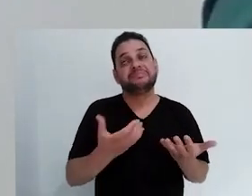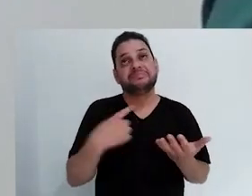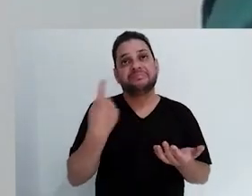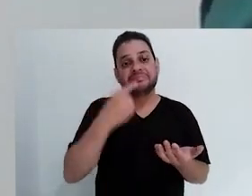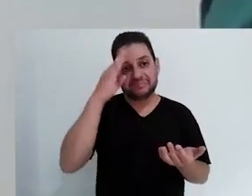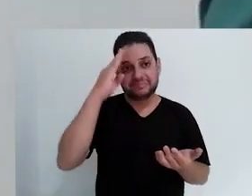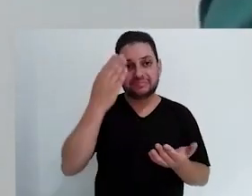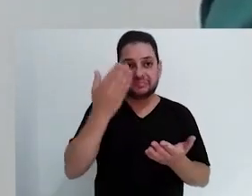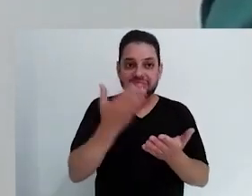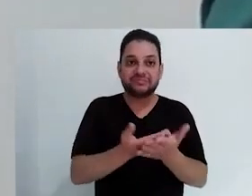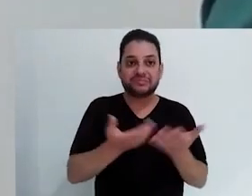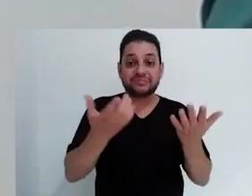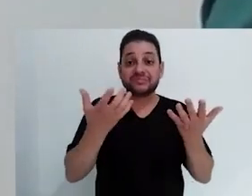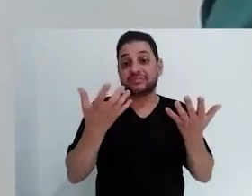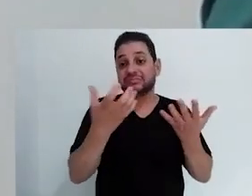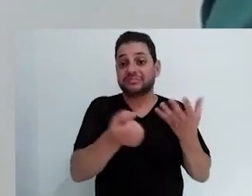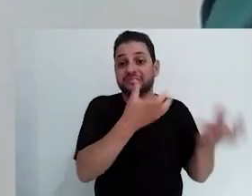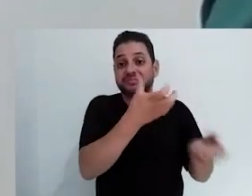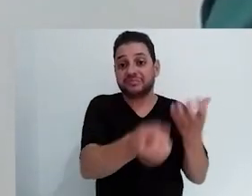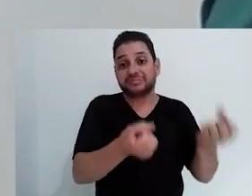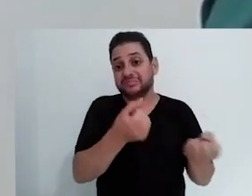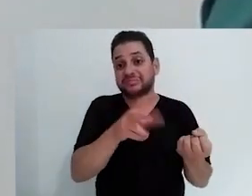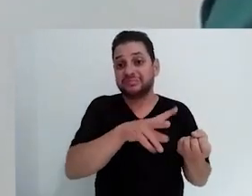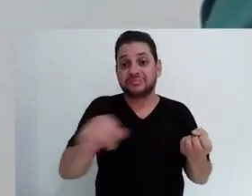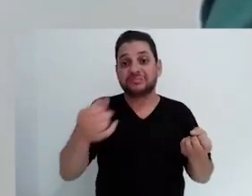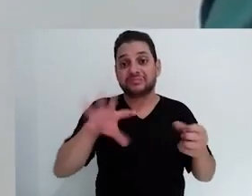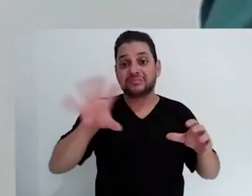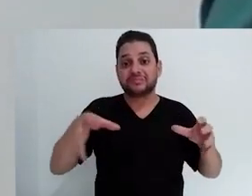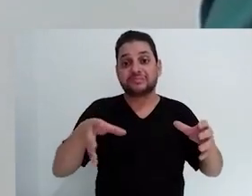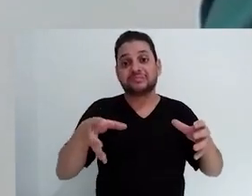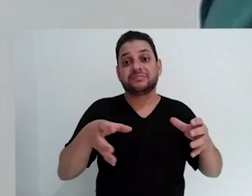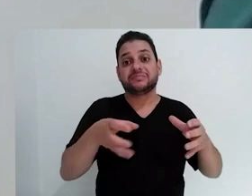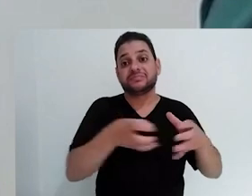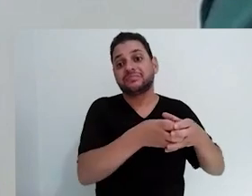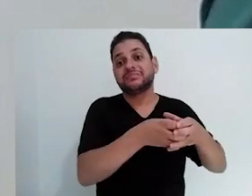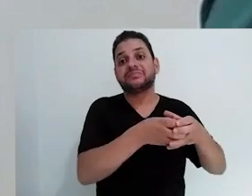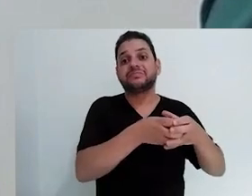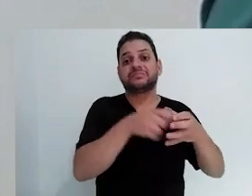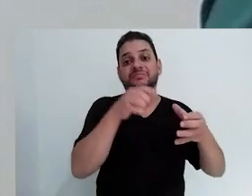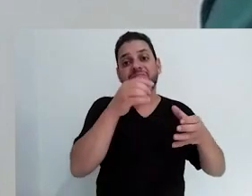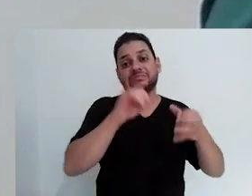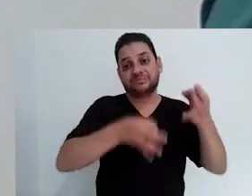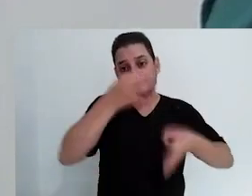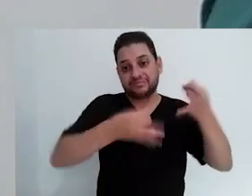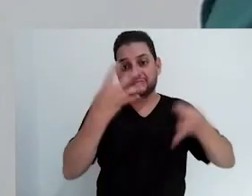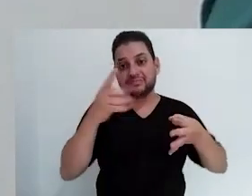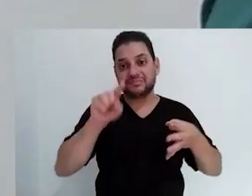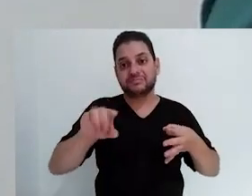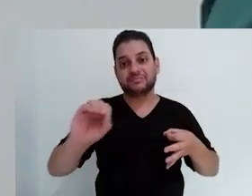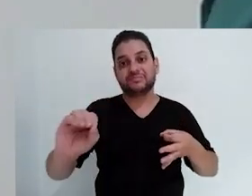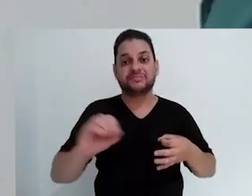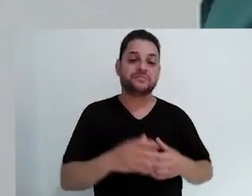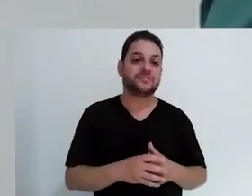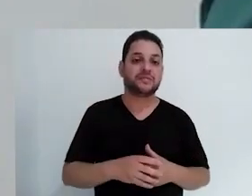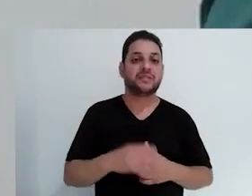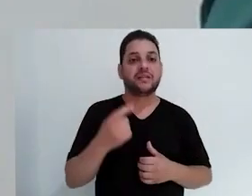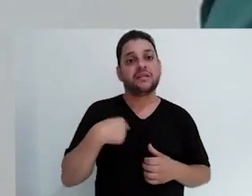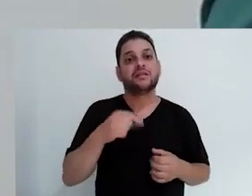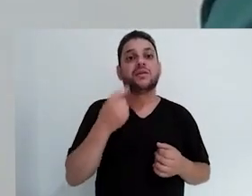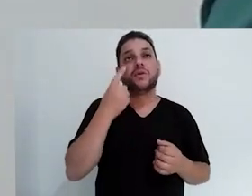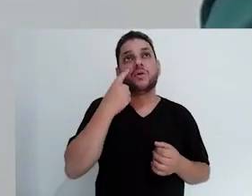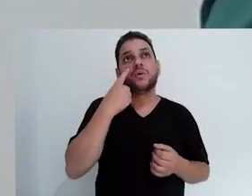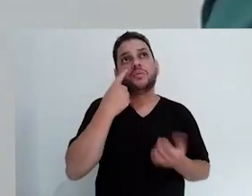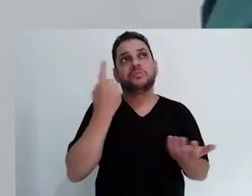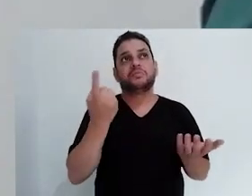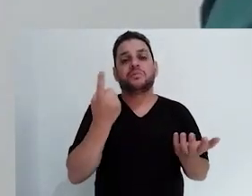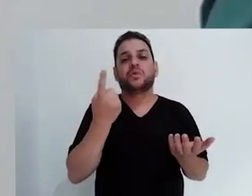uma adesão muito grande aos núcleos de Justiça 4.0. Não tenho uma perspectiva de quanto a gente